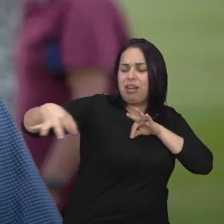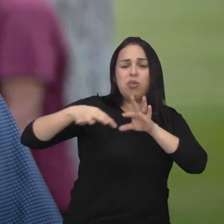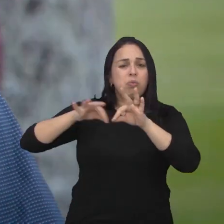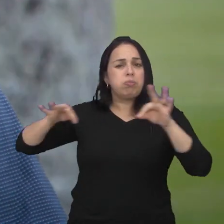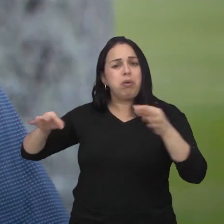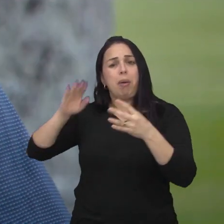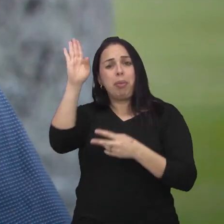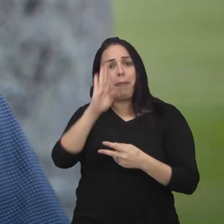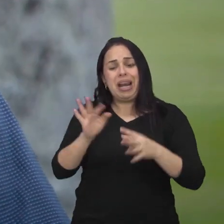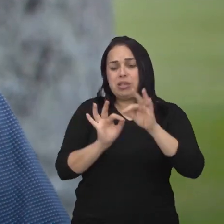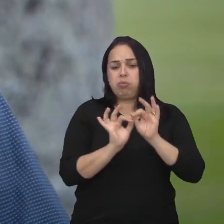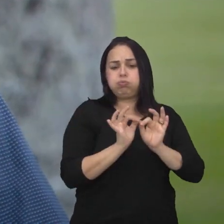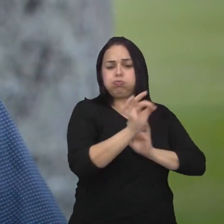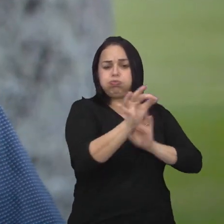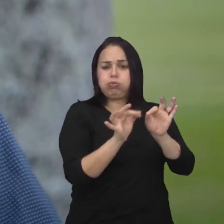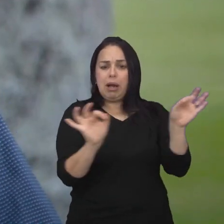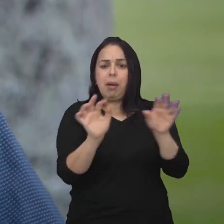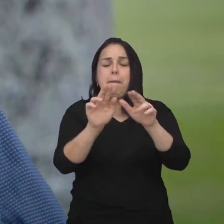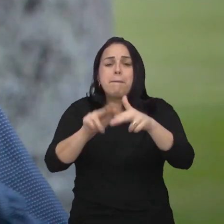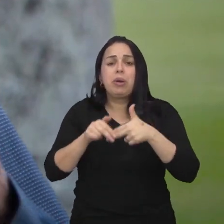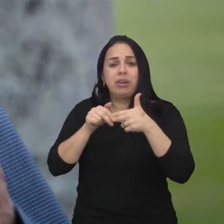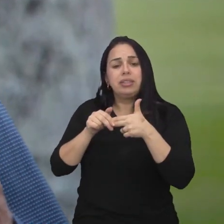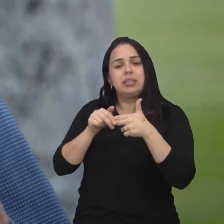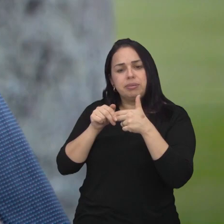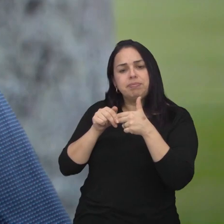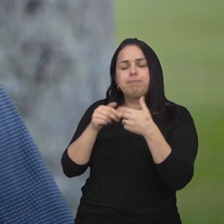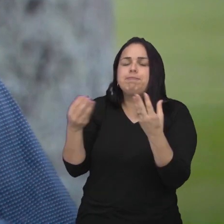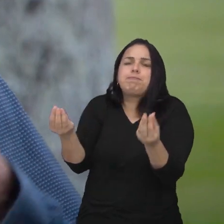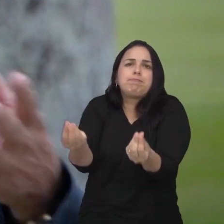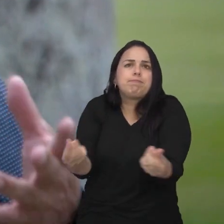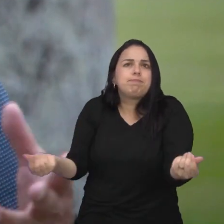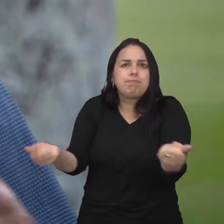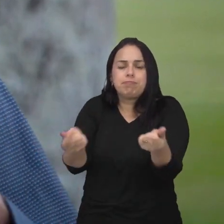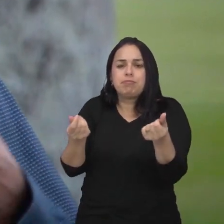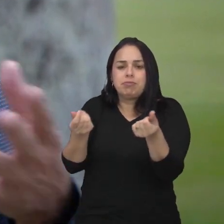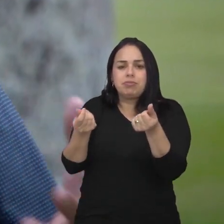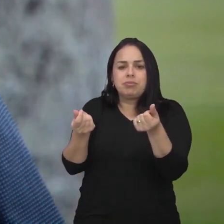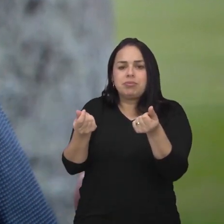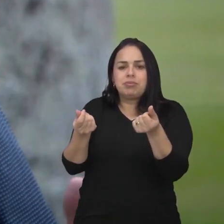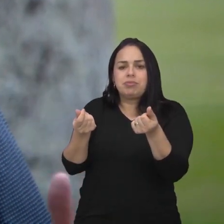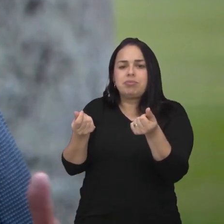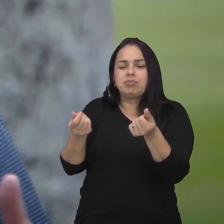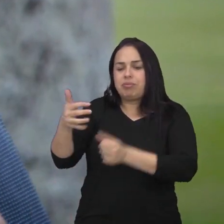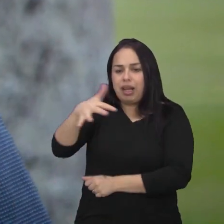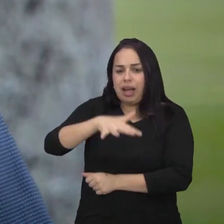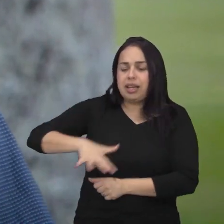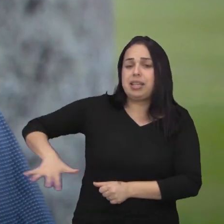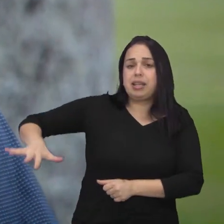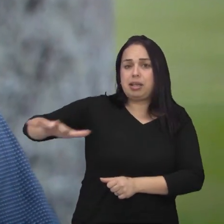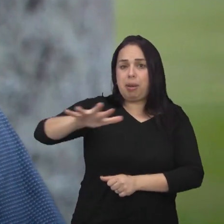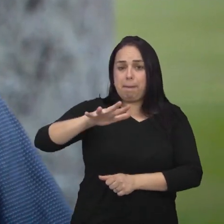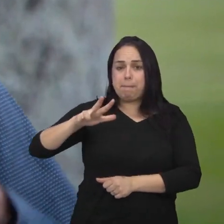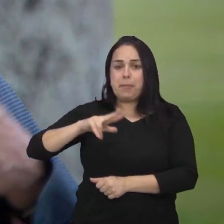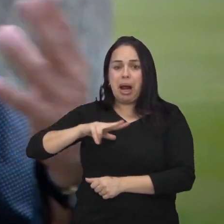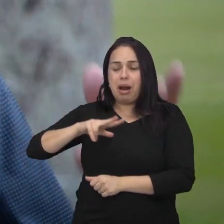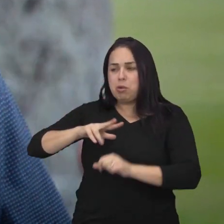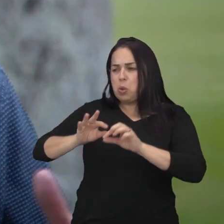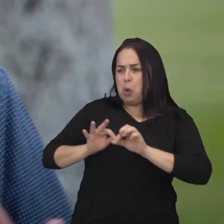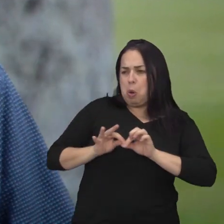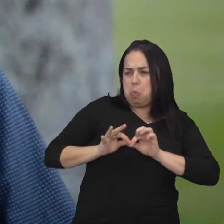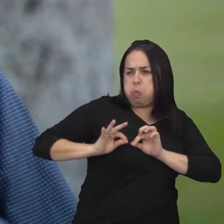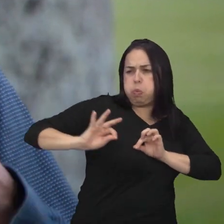moderno, e é por isso que das suas instalações privadas, vamos chamar assim, a proporção